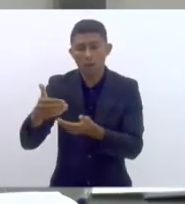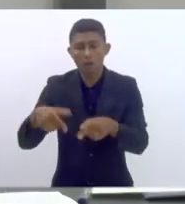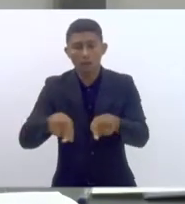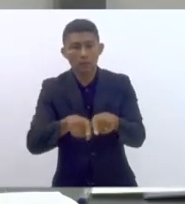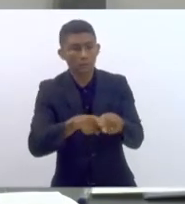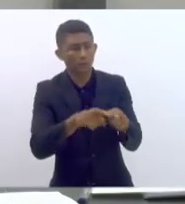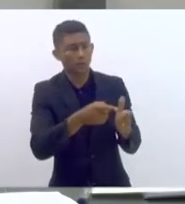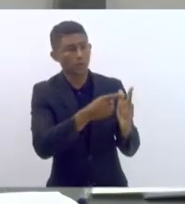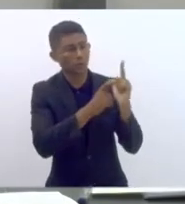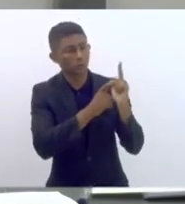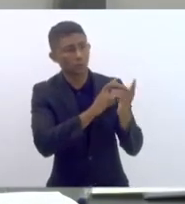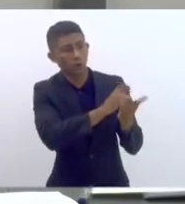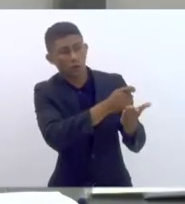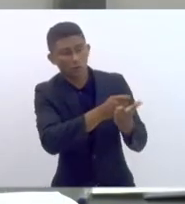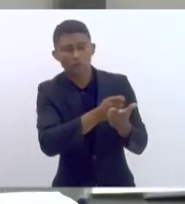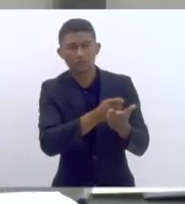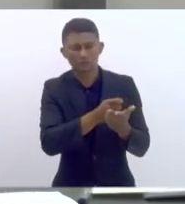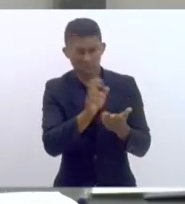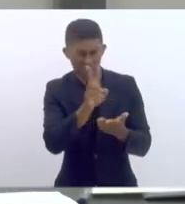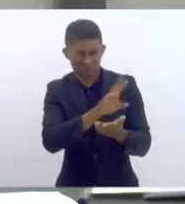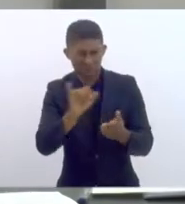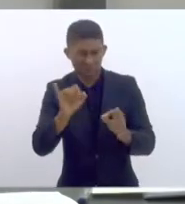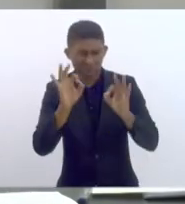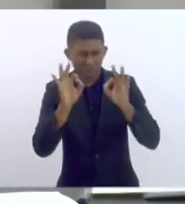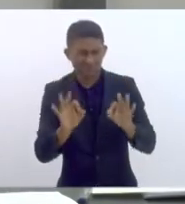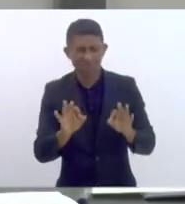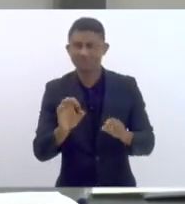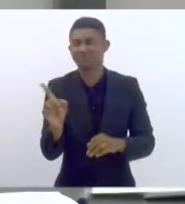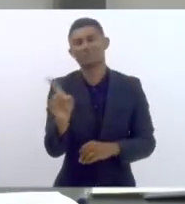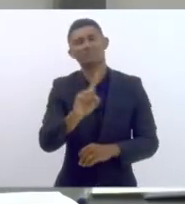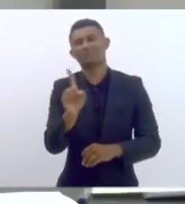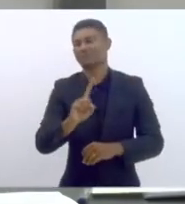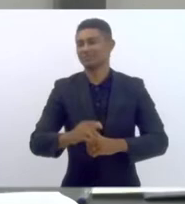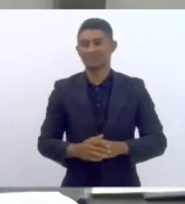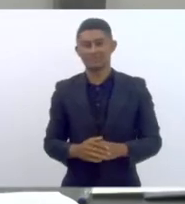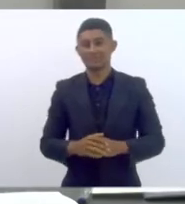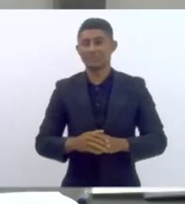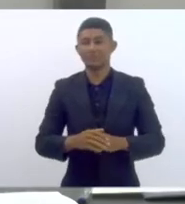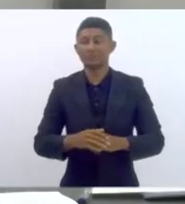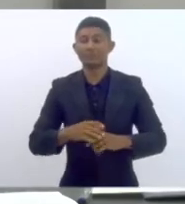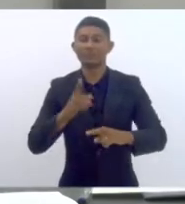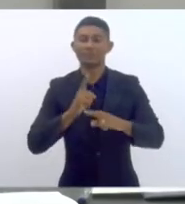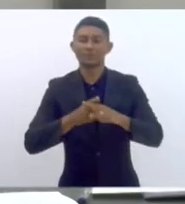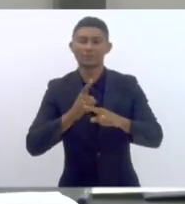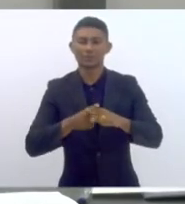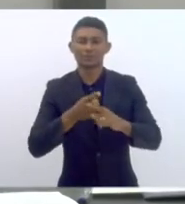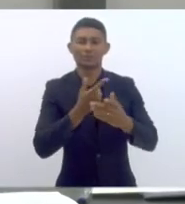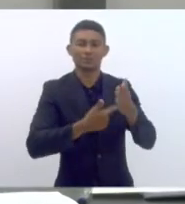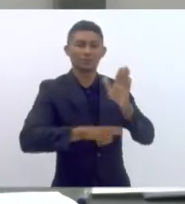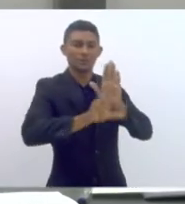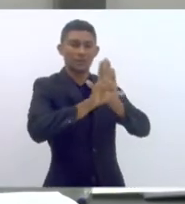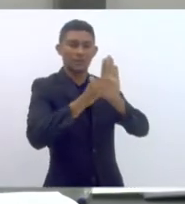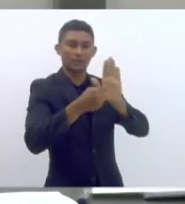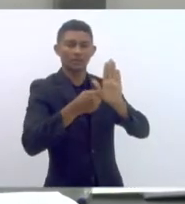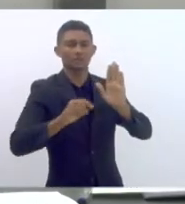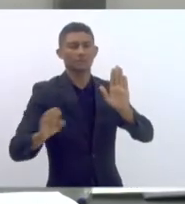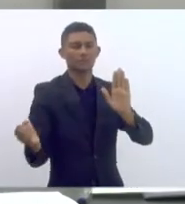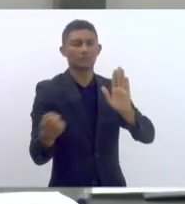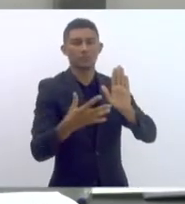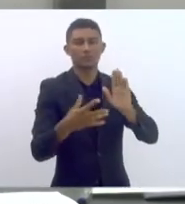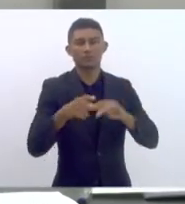se realizar, nós sabemos, até porque bastou agora essa nova legislação do teto